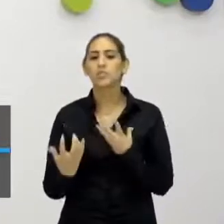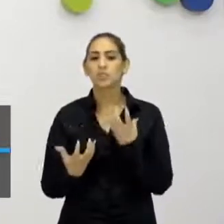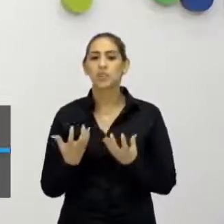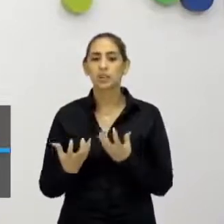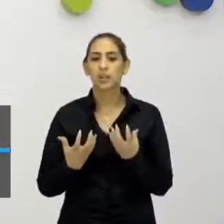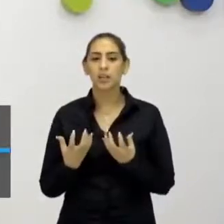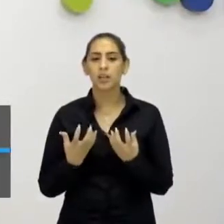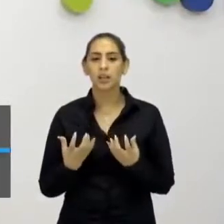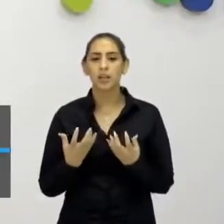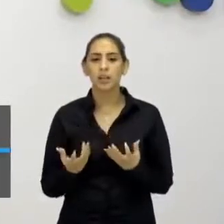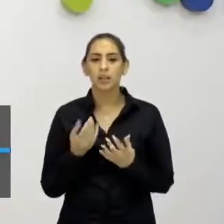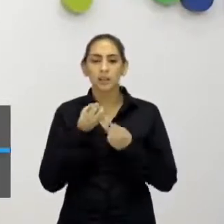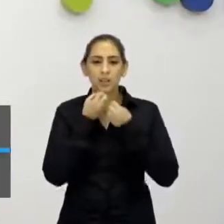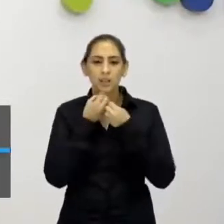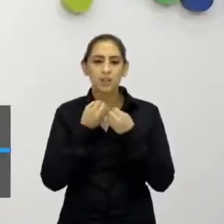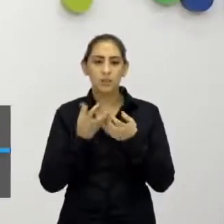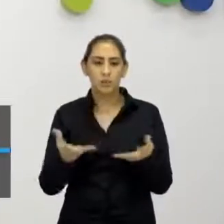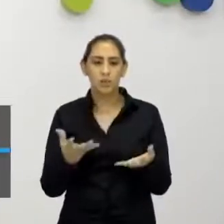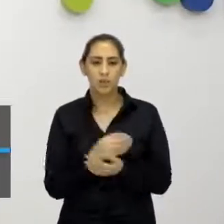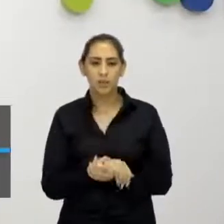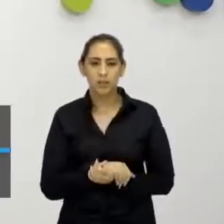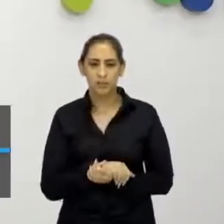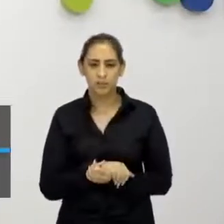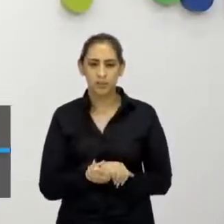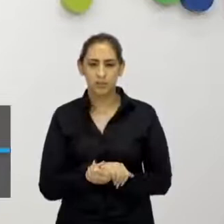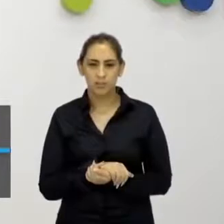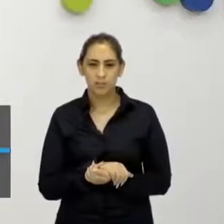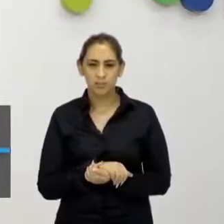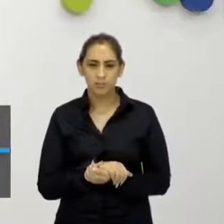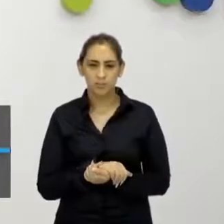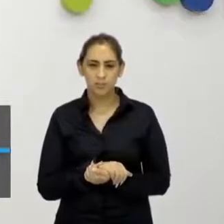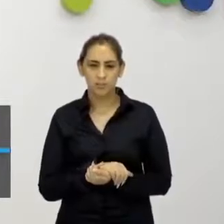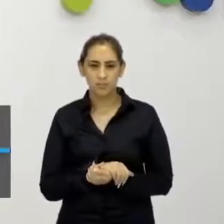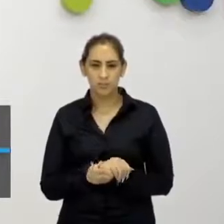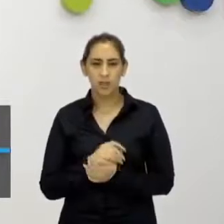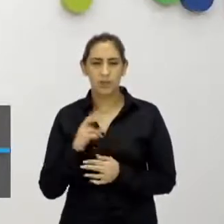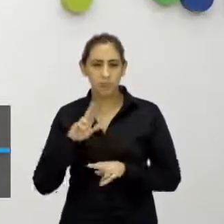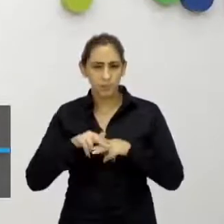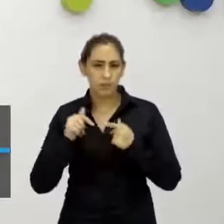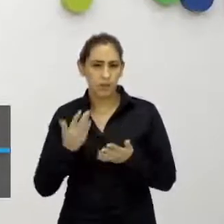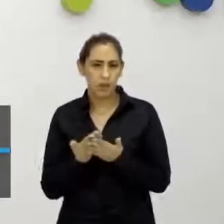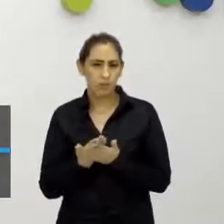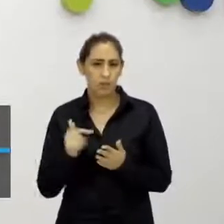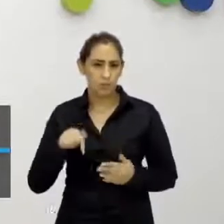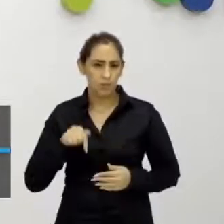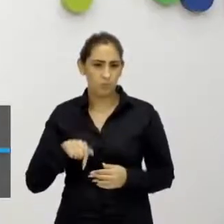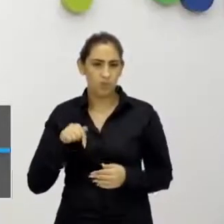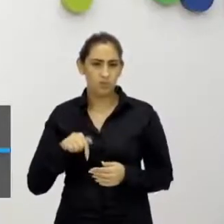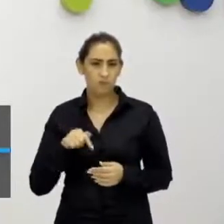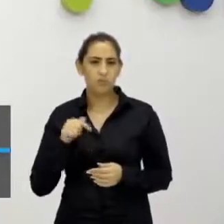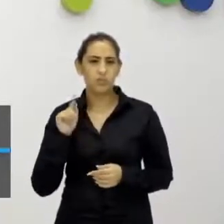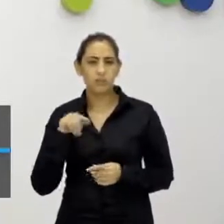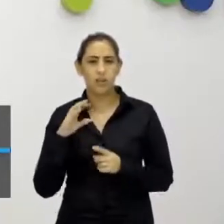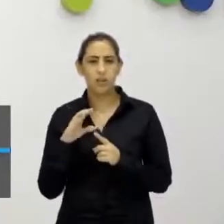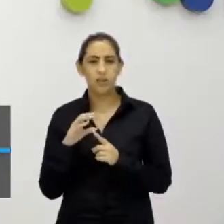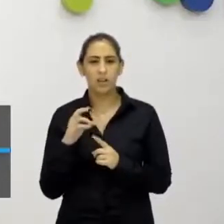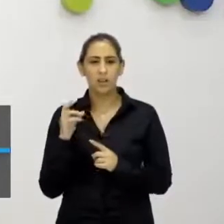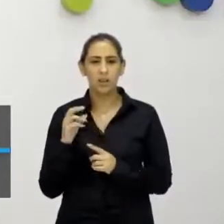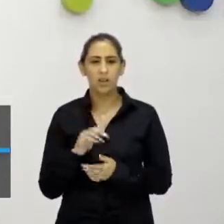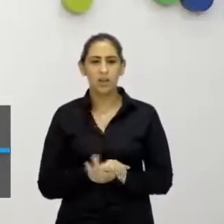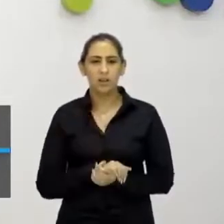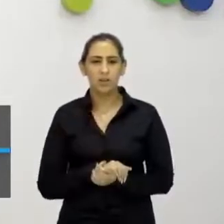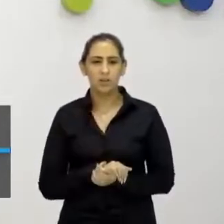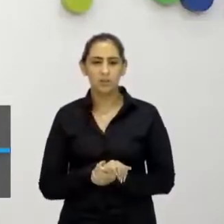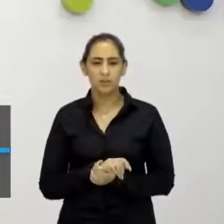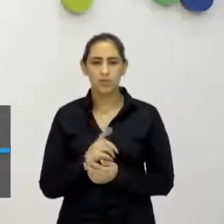quer informar de maneira mais rápida e dinâmica. Por isso que a aula de hoje é isso, é a cultura digital. Porque o